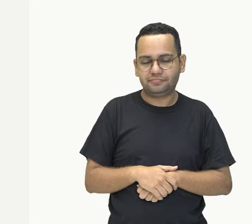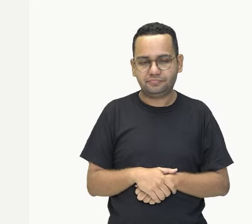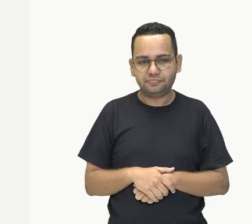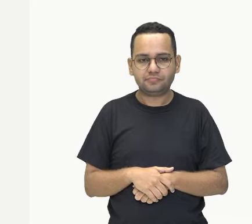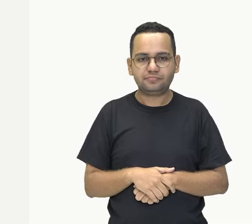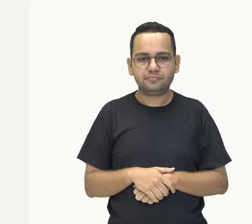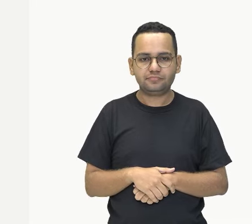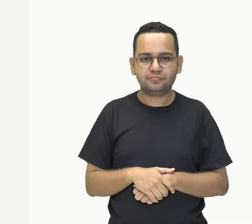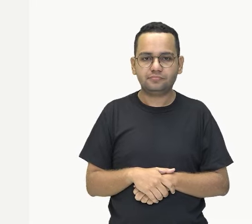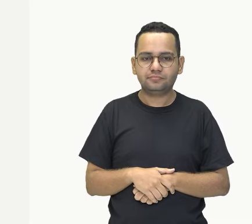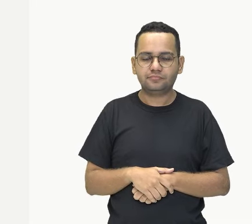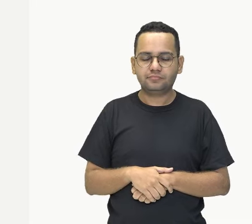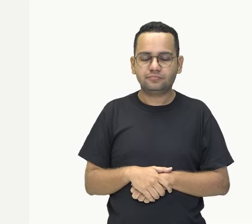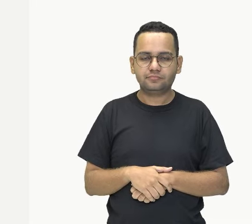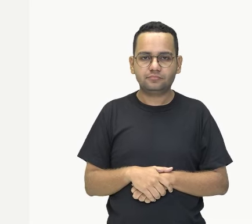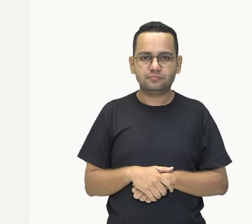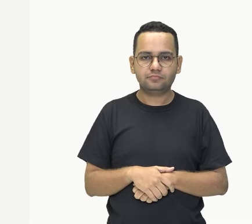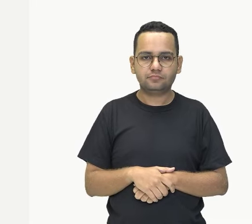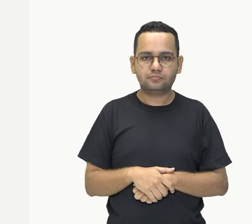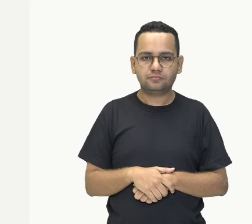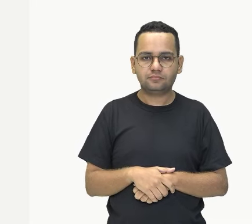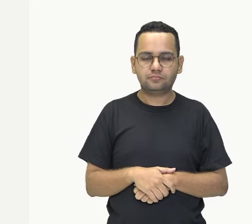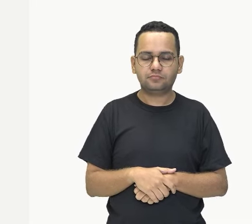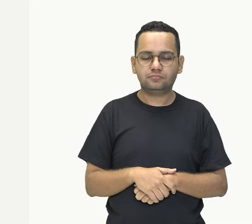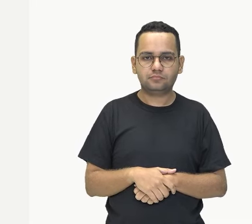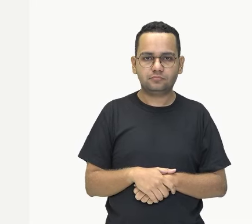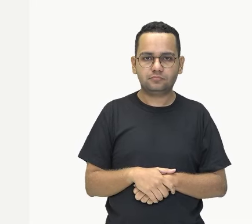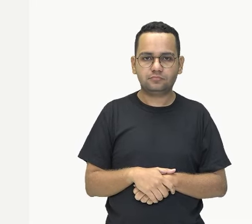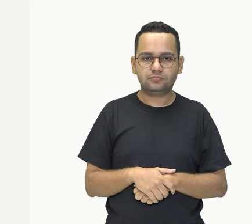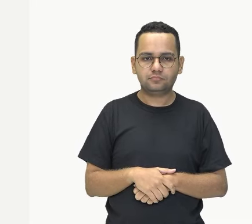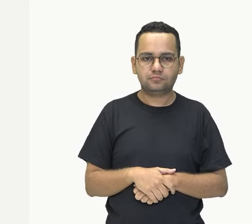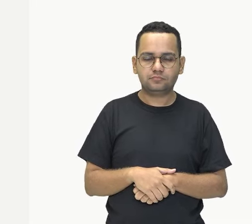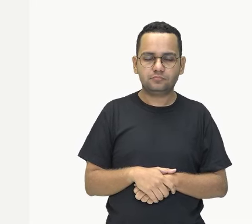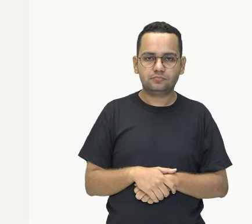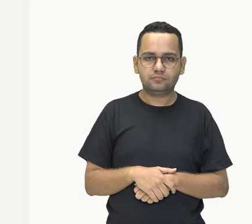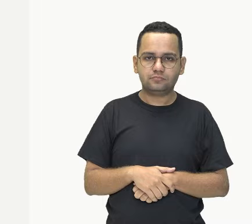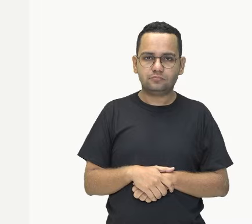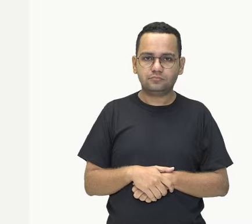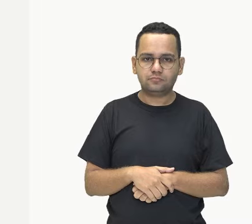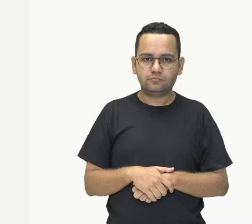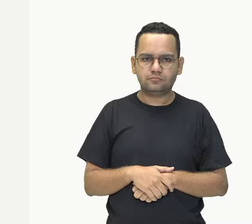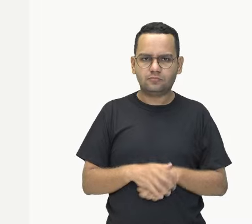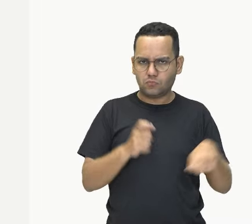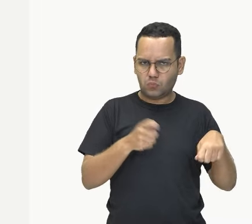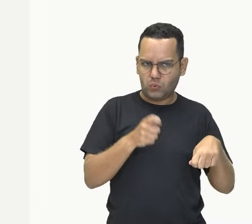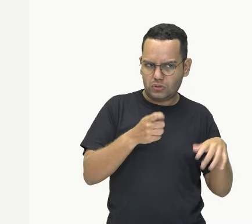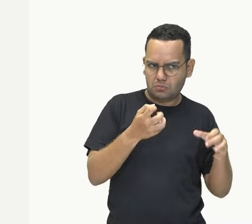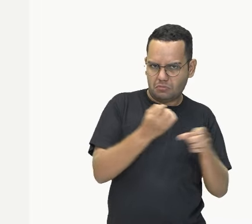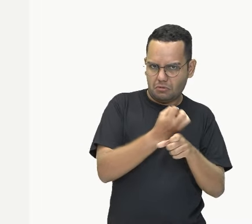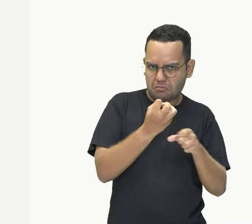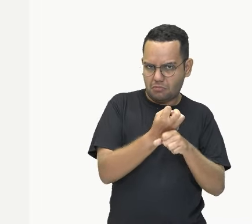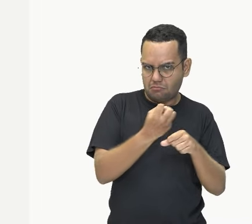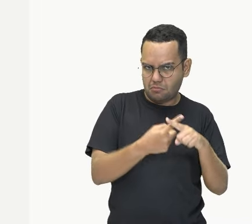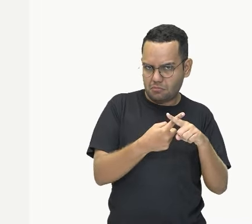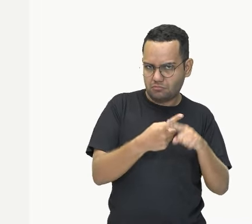bom? Não possui a mesma base. Tá? Um é x e o outro é y. Eu consigo fazer a multiplicação entre eles?